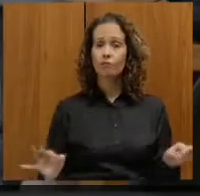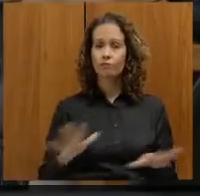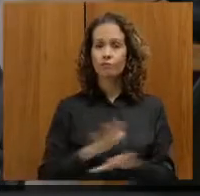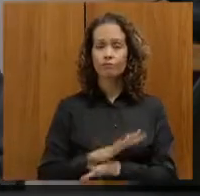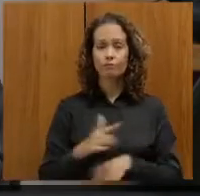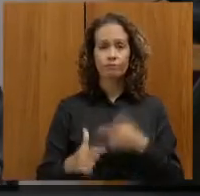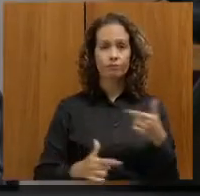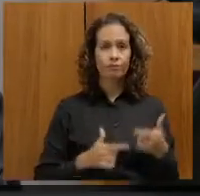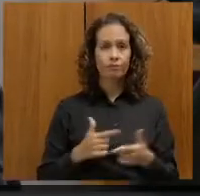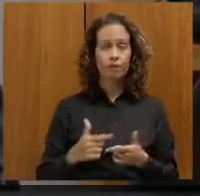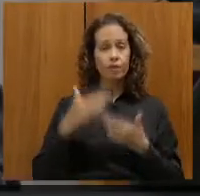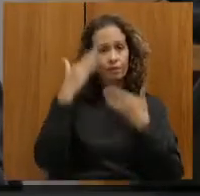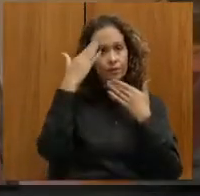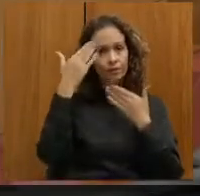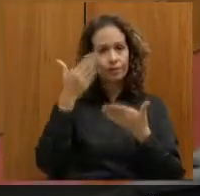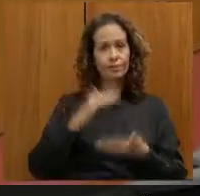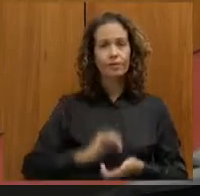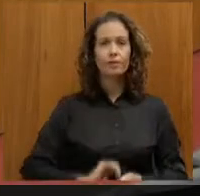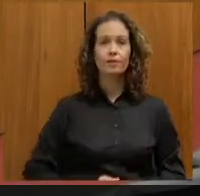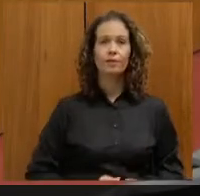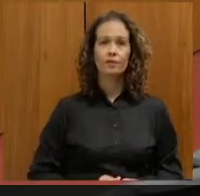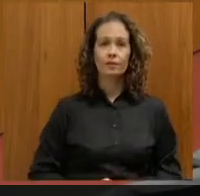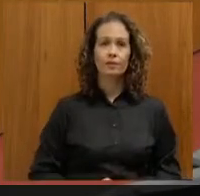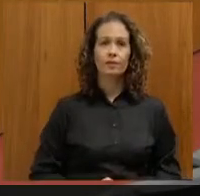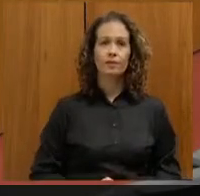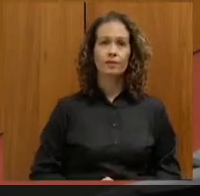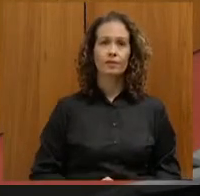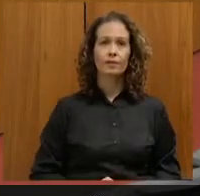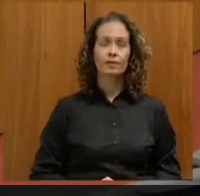nossos trabalhos Muito obrigado a